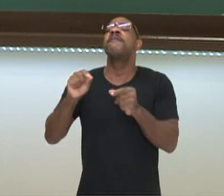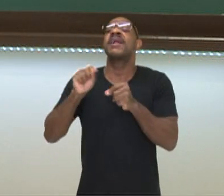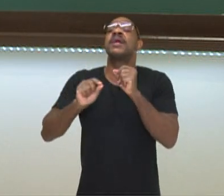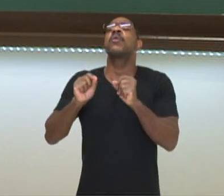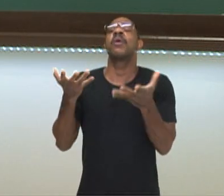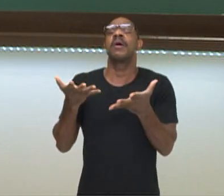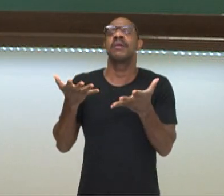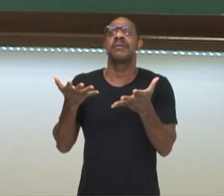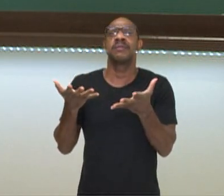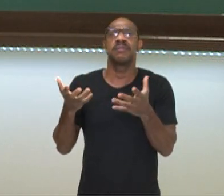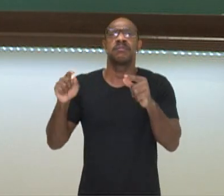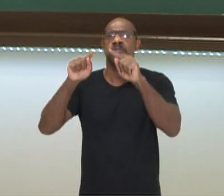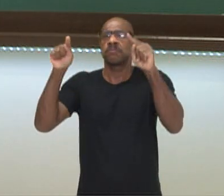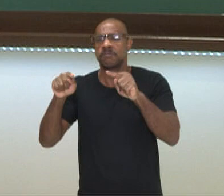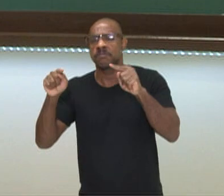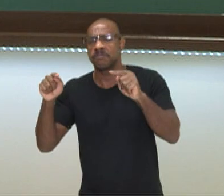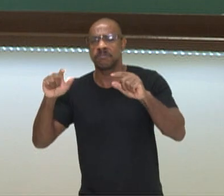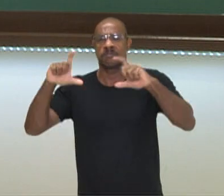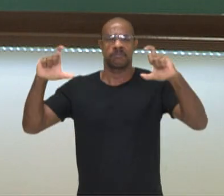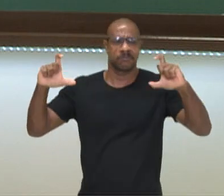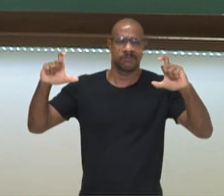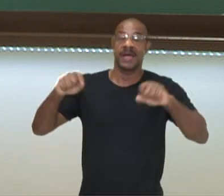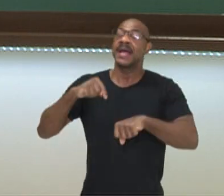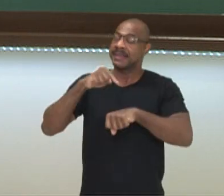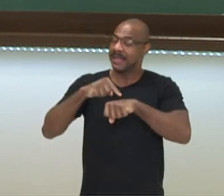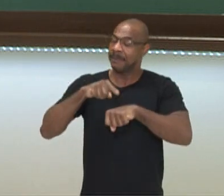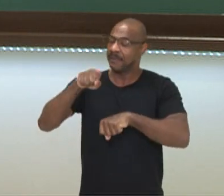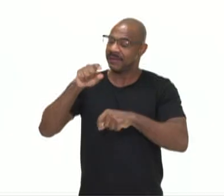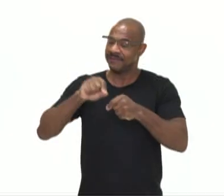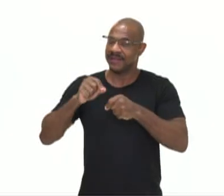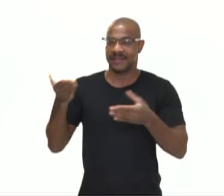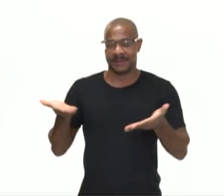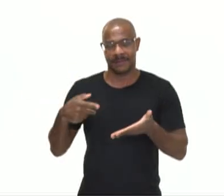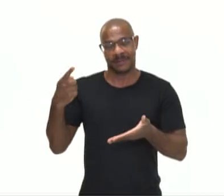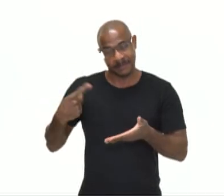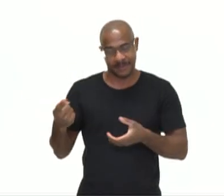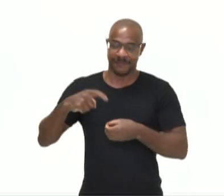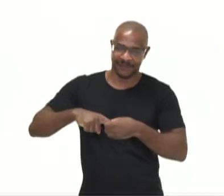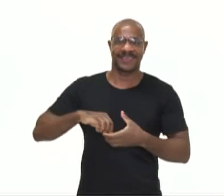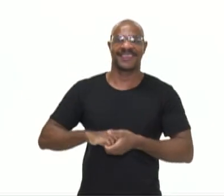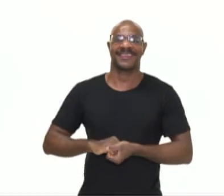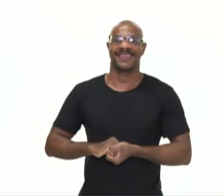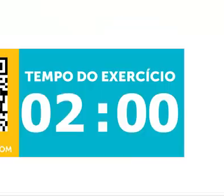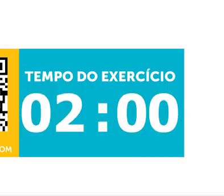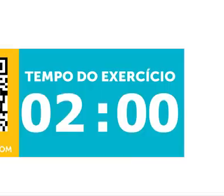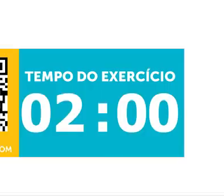quais as operações que eu vou priorizar? Tempo para vocês e a gente já volta.